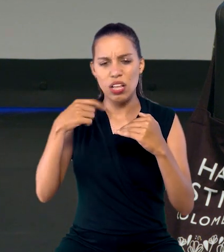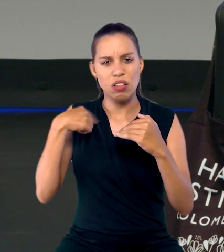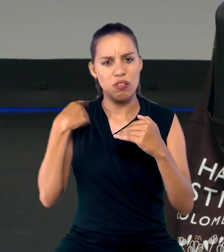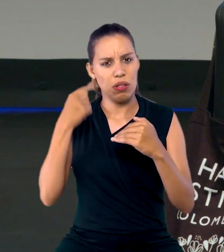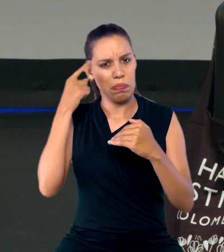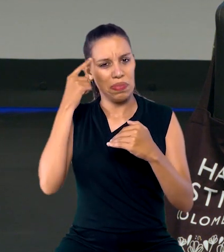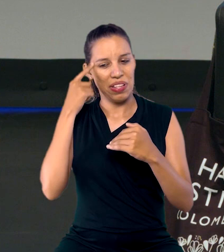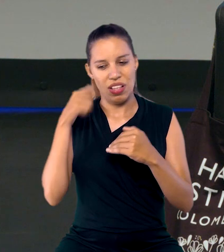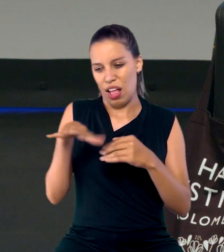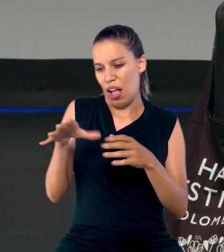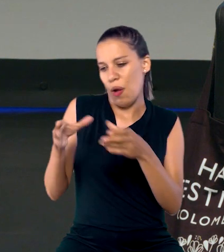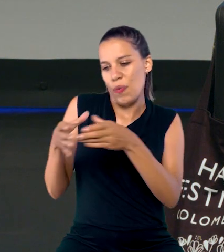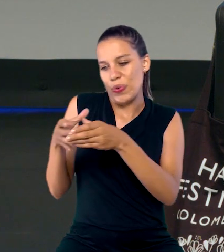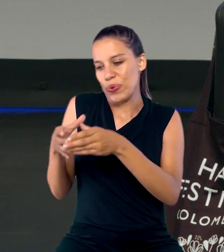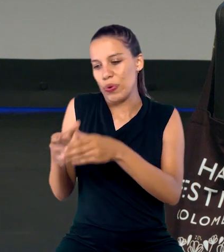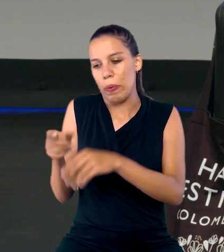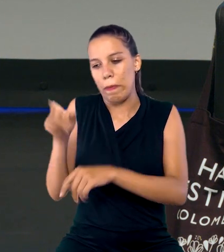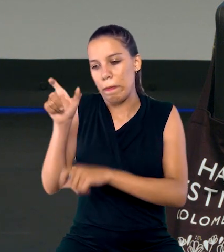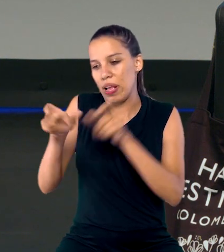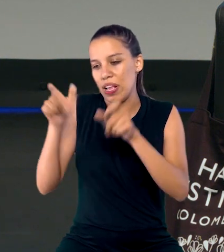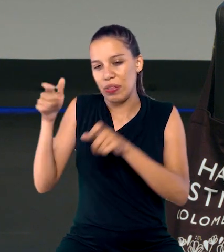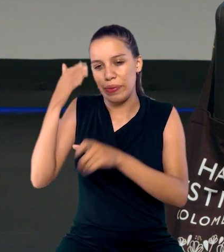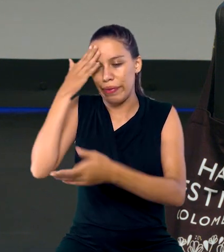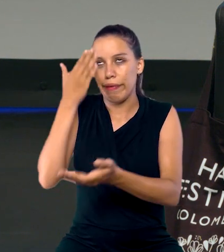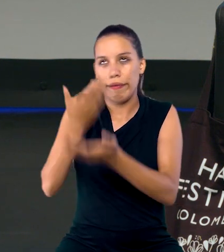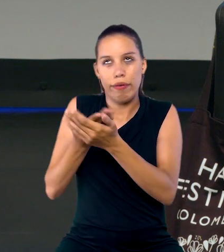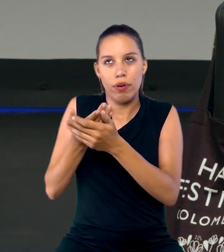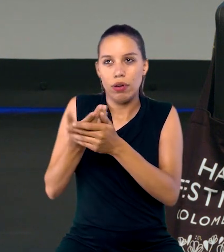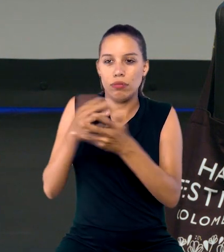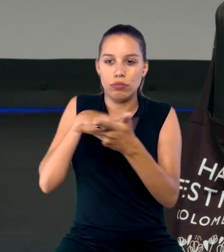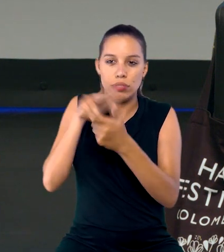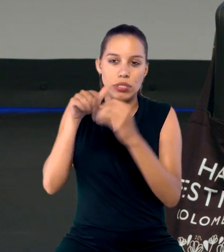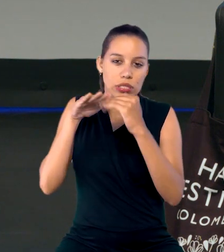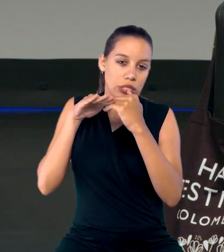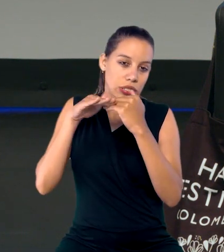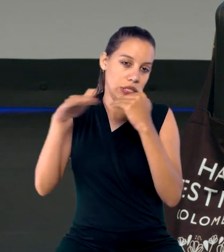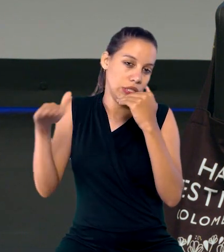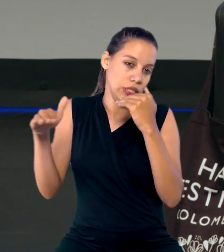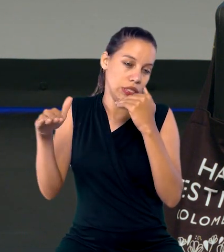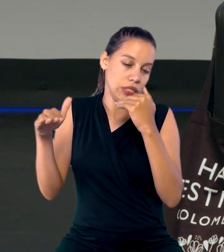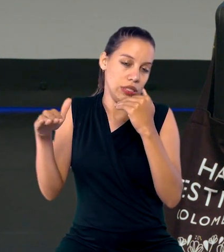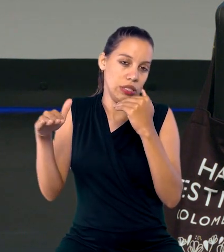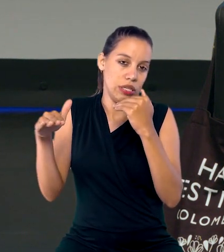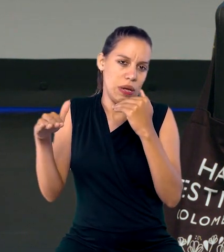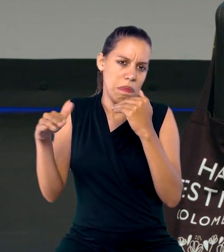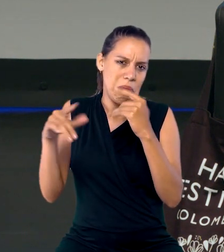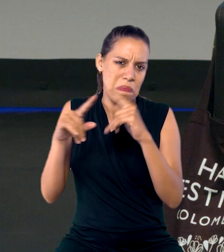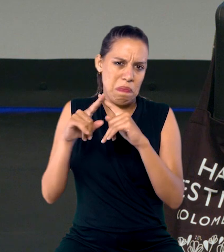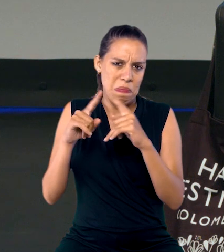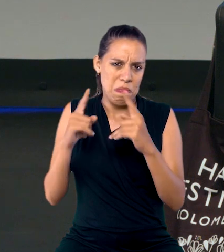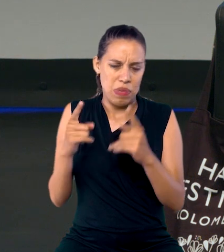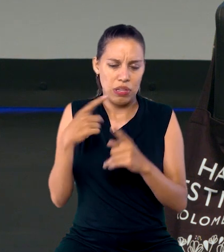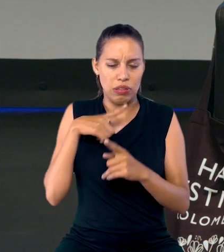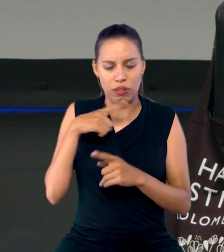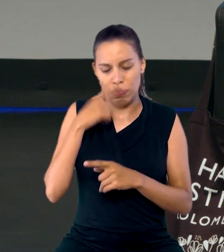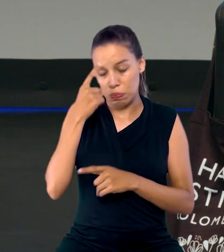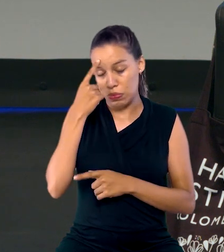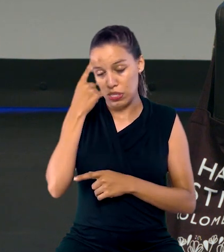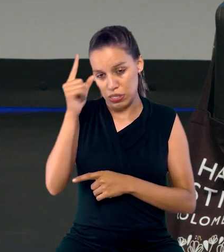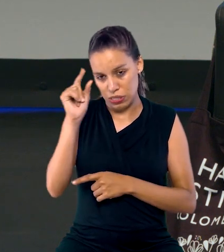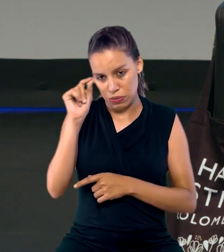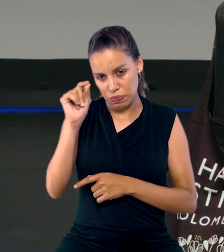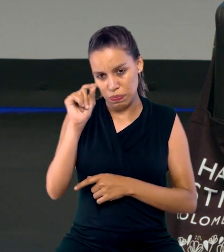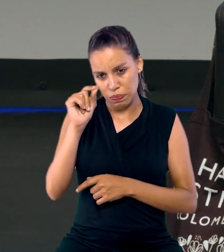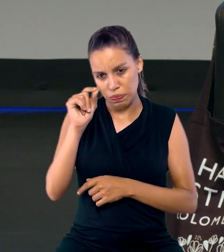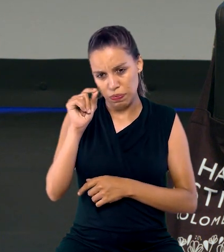terraplanismo, às vezes, a gente pensa que é um grupo muito específico, né, de pessoas que acreditam que a Terra é plana, mas uma ideia que,